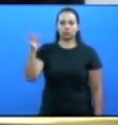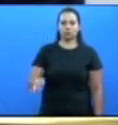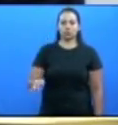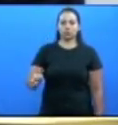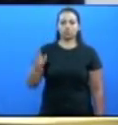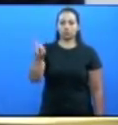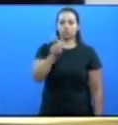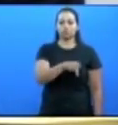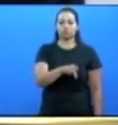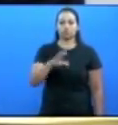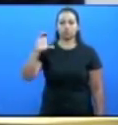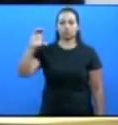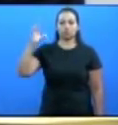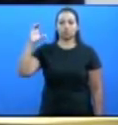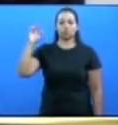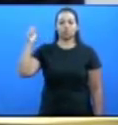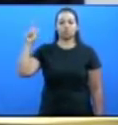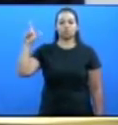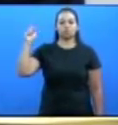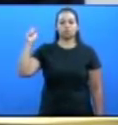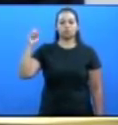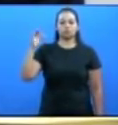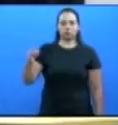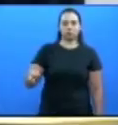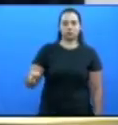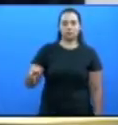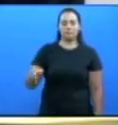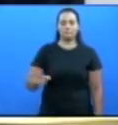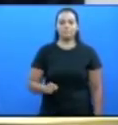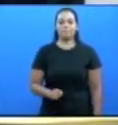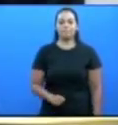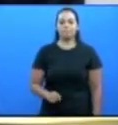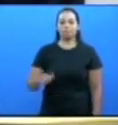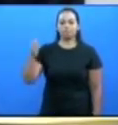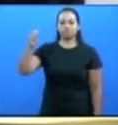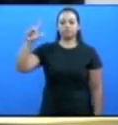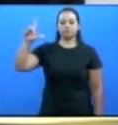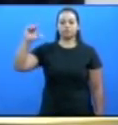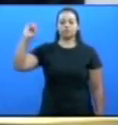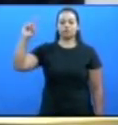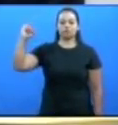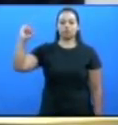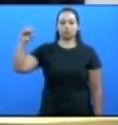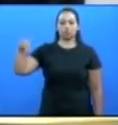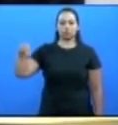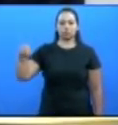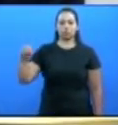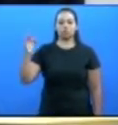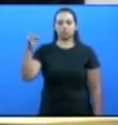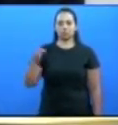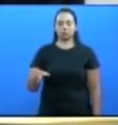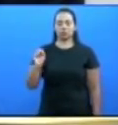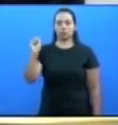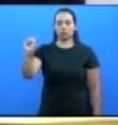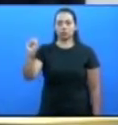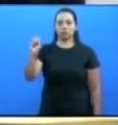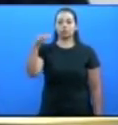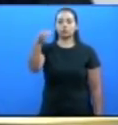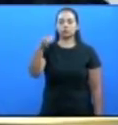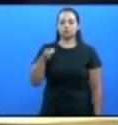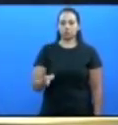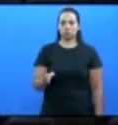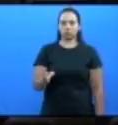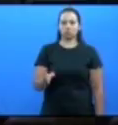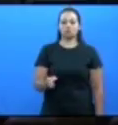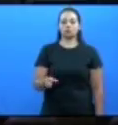sim. Cido Saraiva, sim. Arlindo Araújo, sim. 8 votos, sim. 3